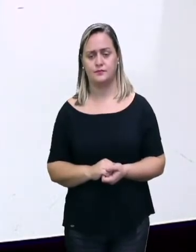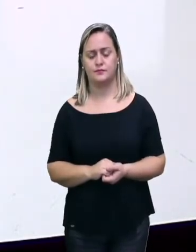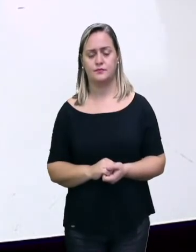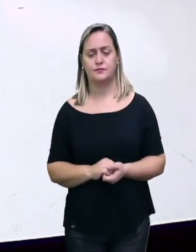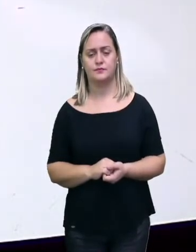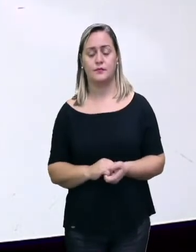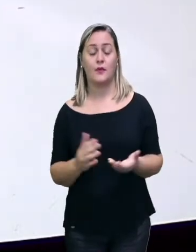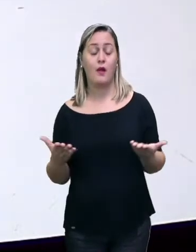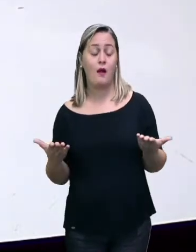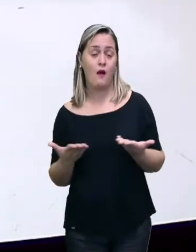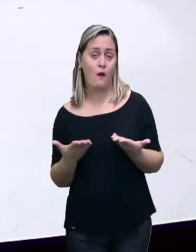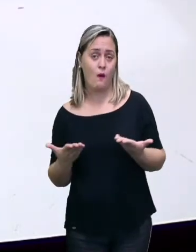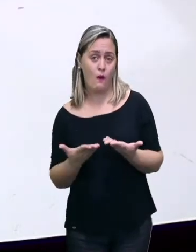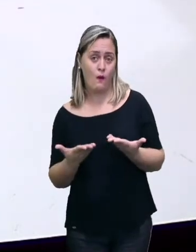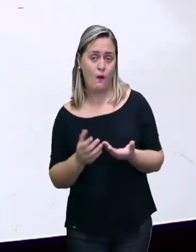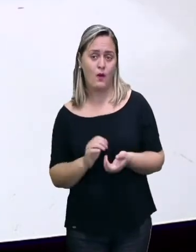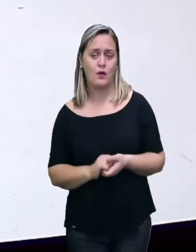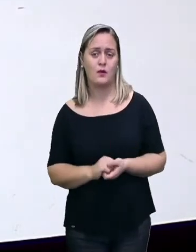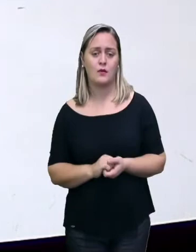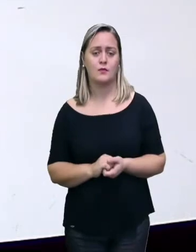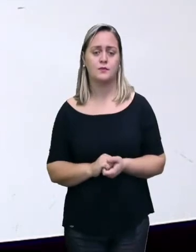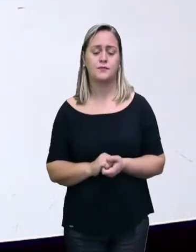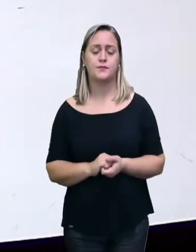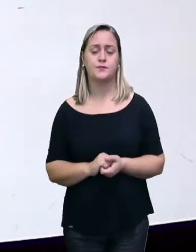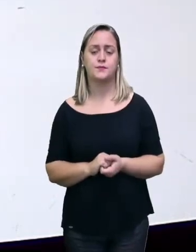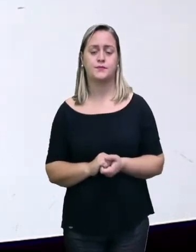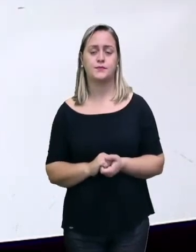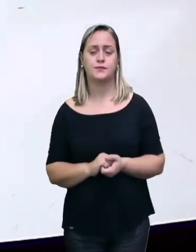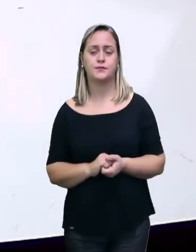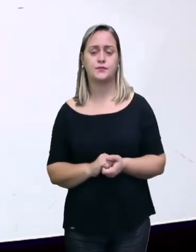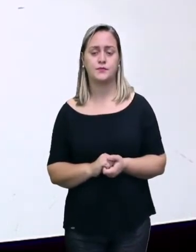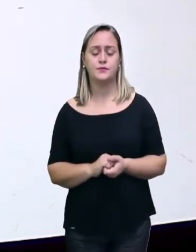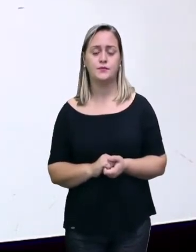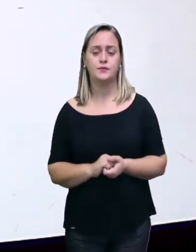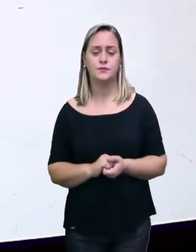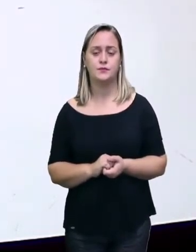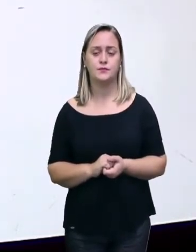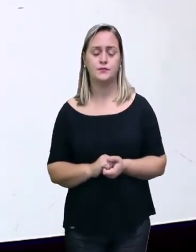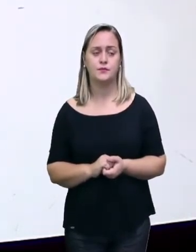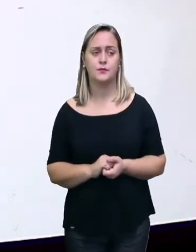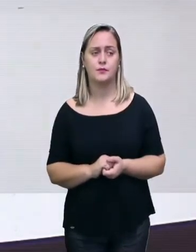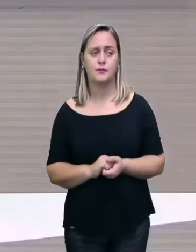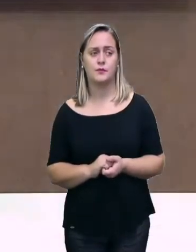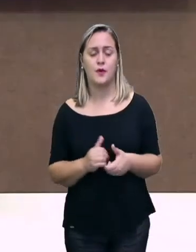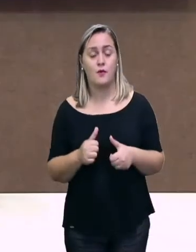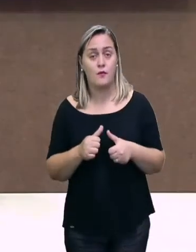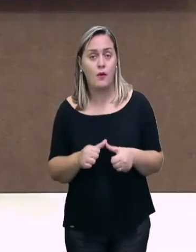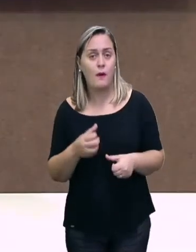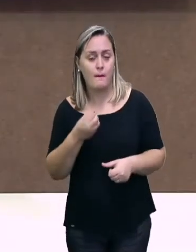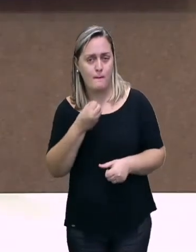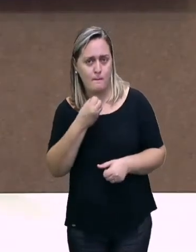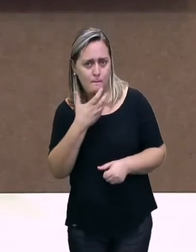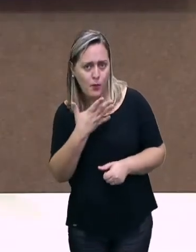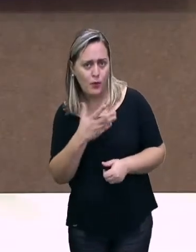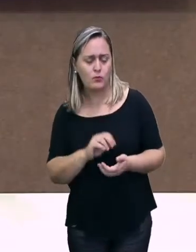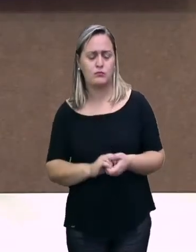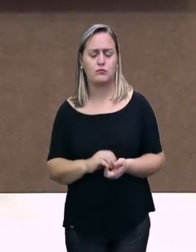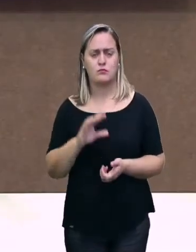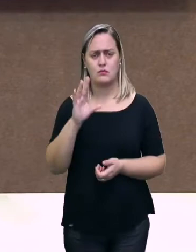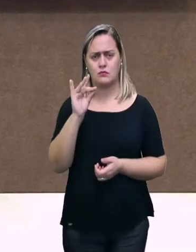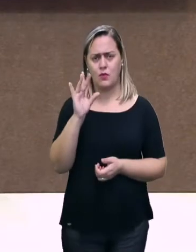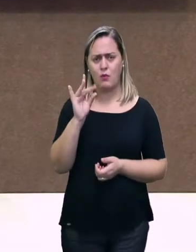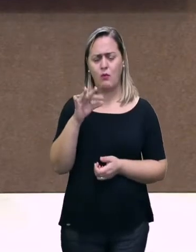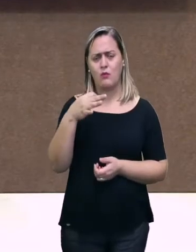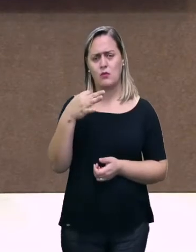Agora, para ele ficar mais resistente e durar mais tempo, para você, né,